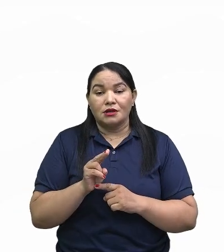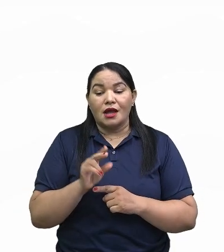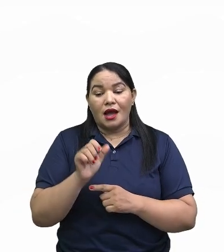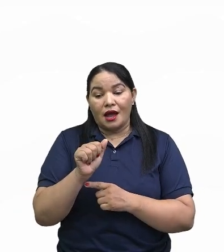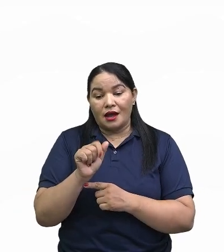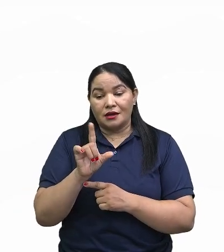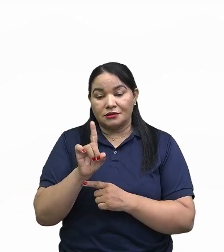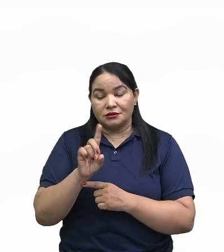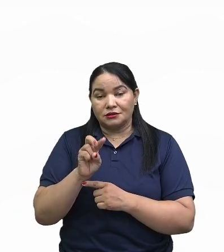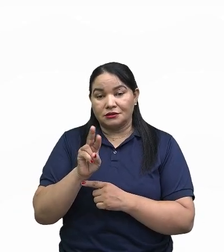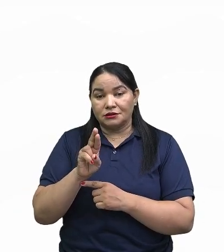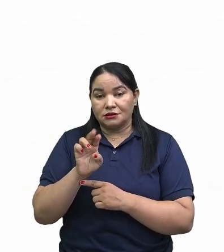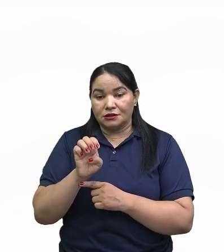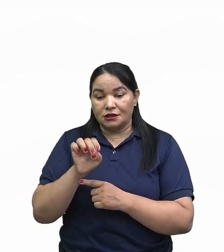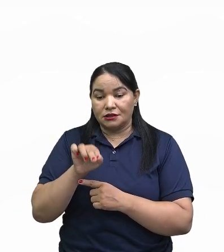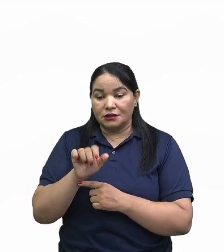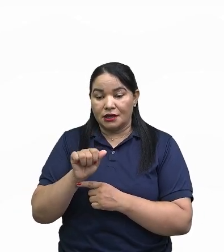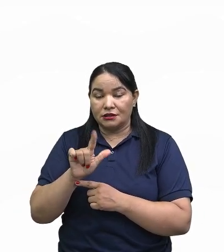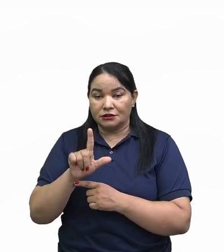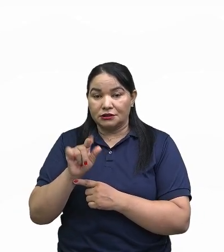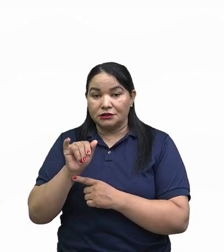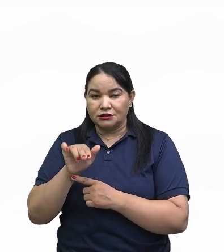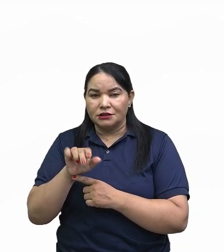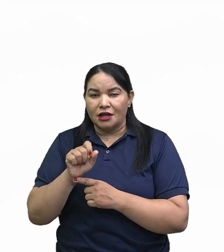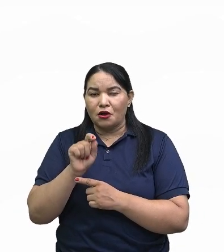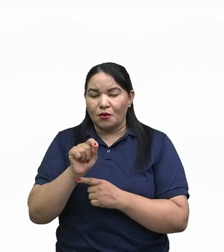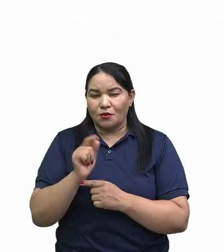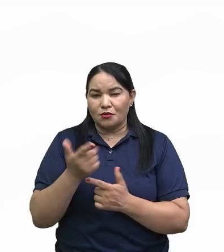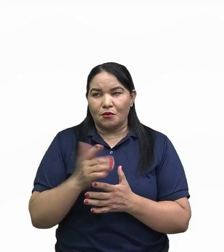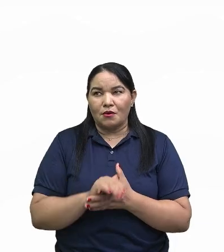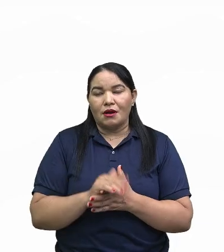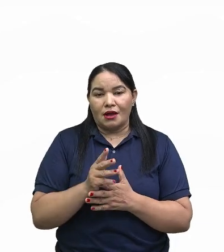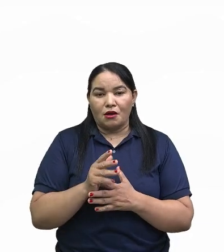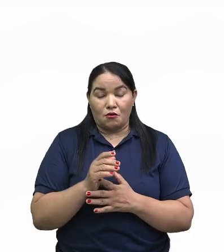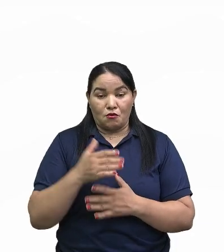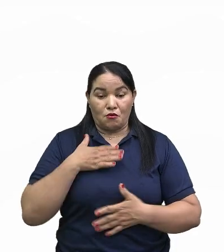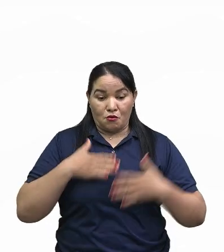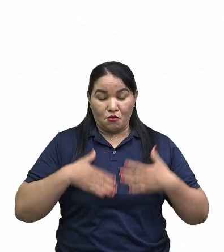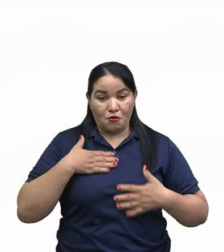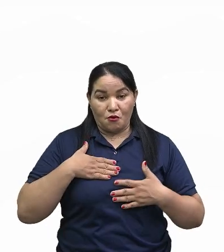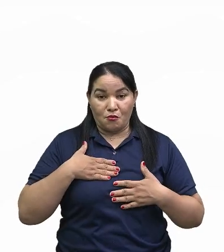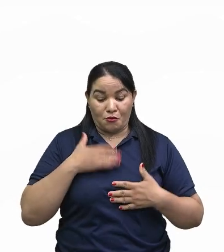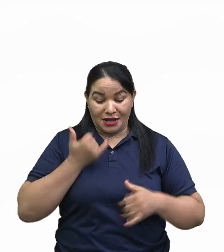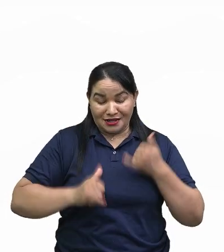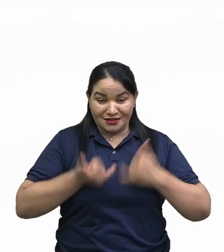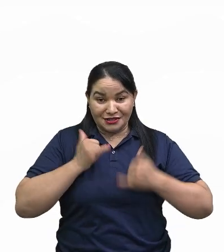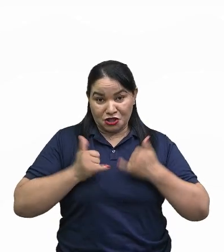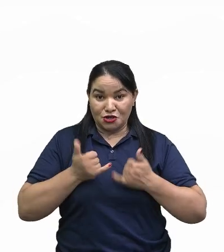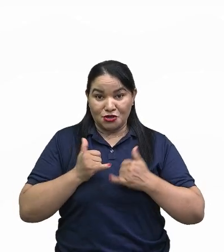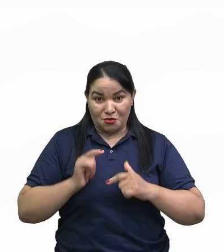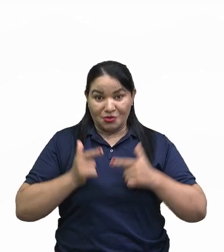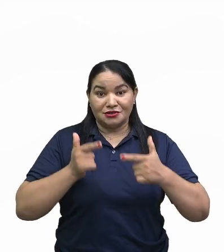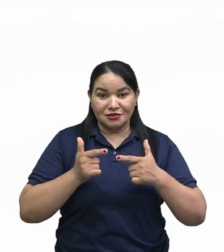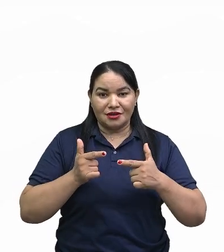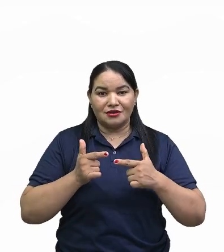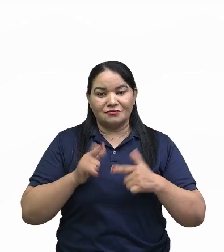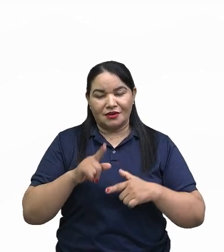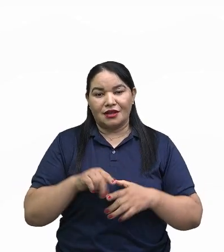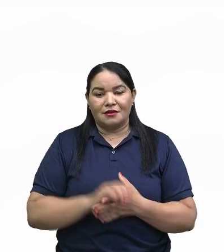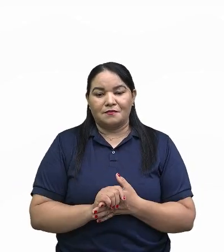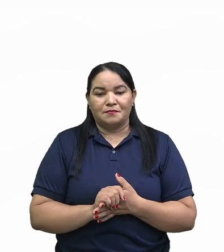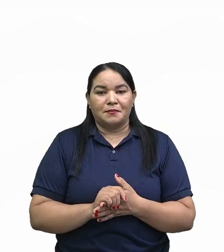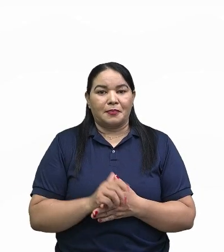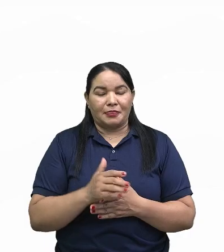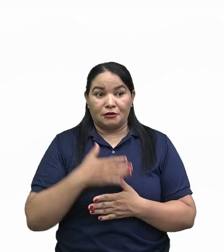adrenalina, ela prepara o corpo para a ação, né? Quando a gente leva um susto, quando a gente está com medo, o nosso corpo ali recebe uma grande